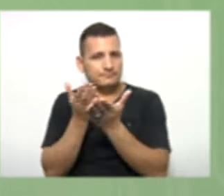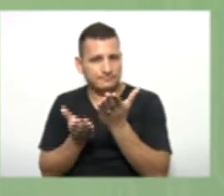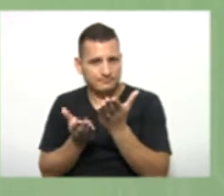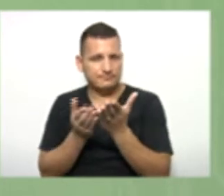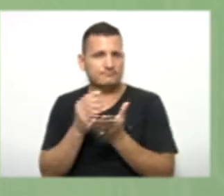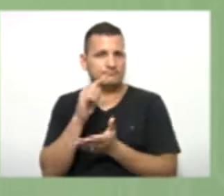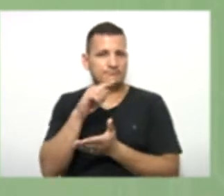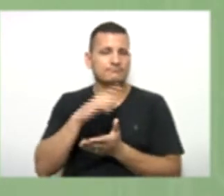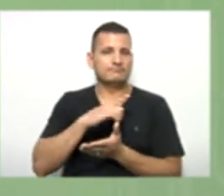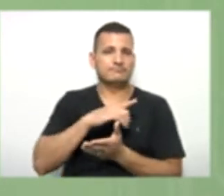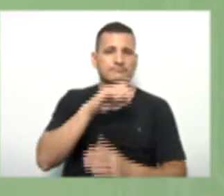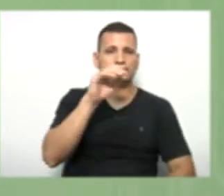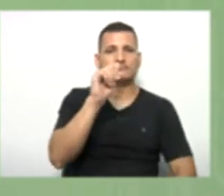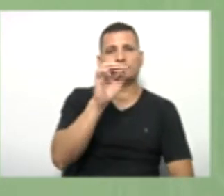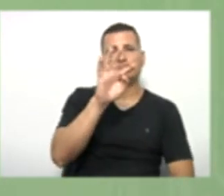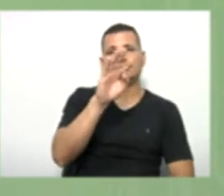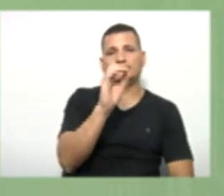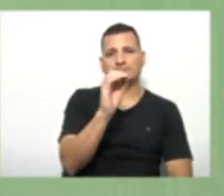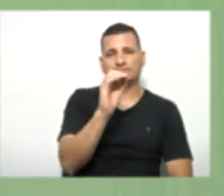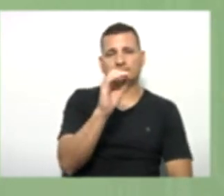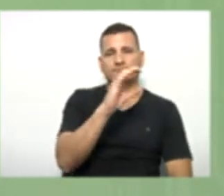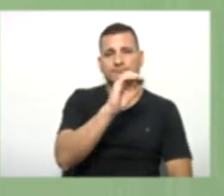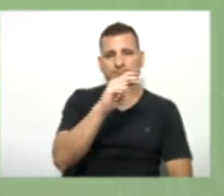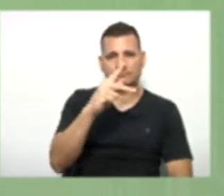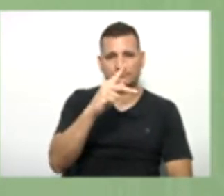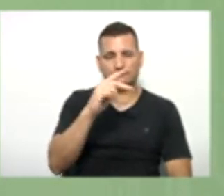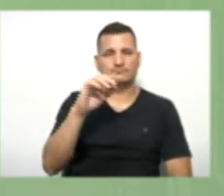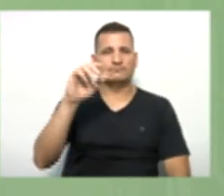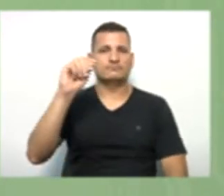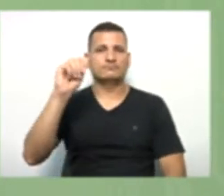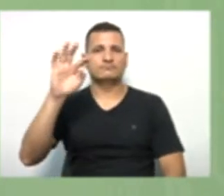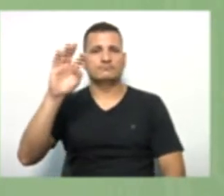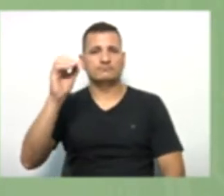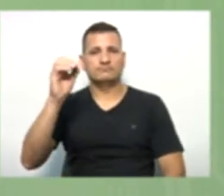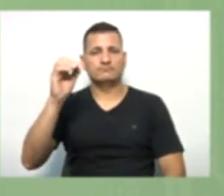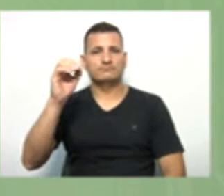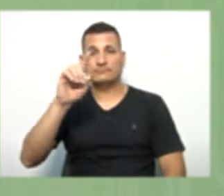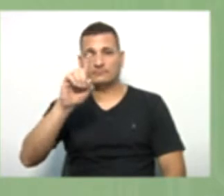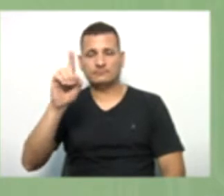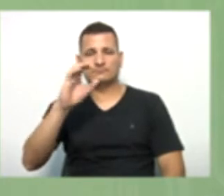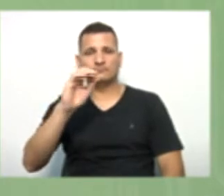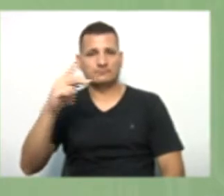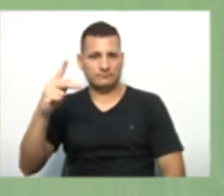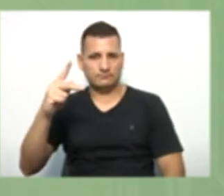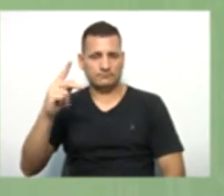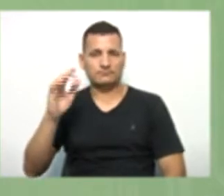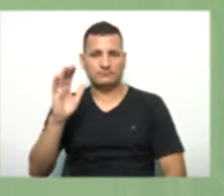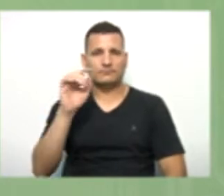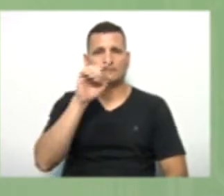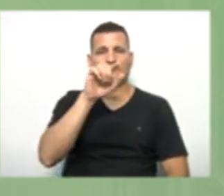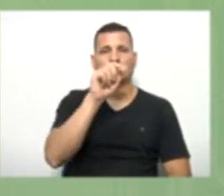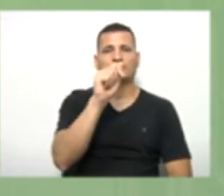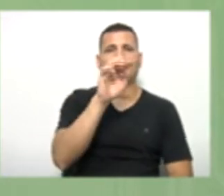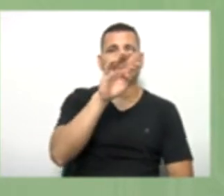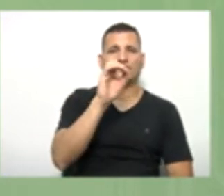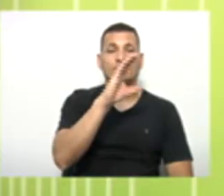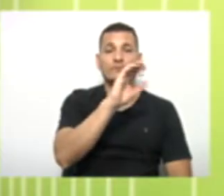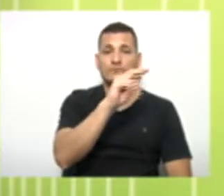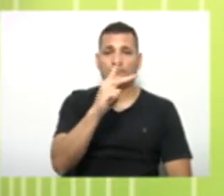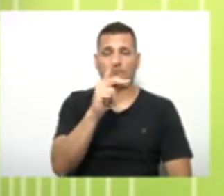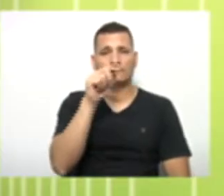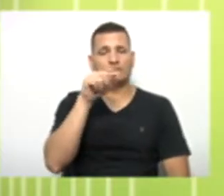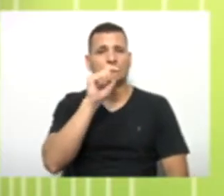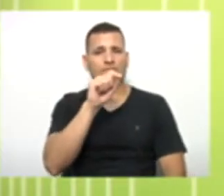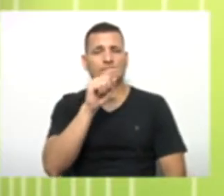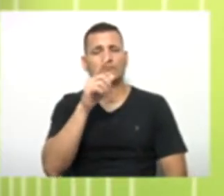aparece ato cooperativo e ato não cooperativo. Então, o ato cooperativo são aqueles atos que são realizados